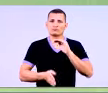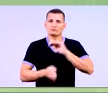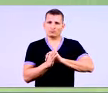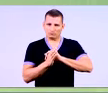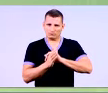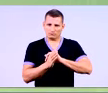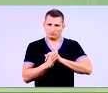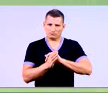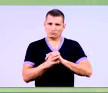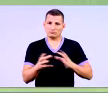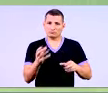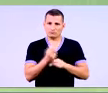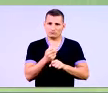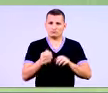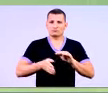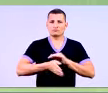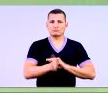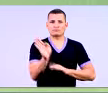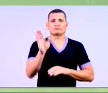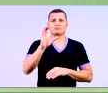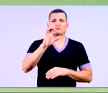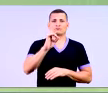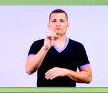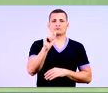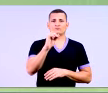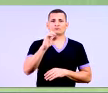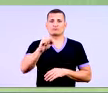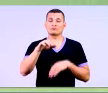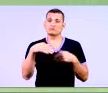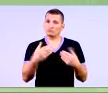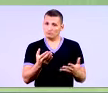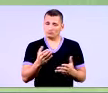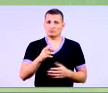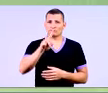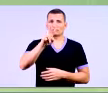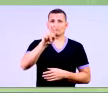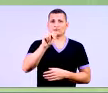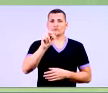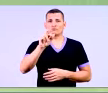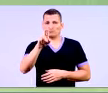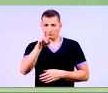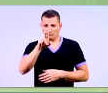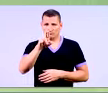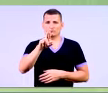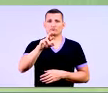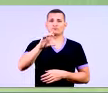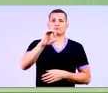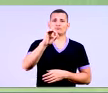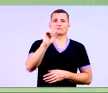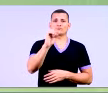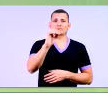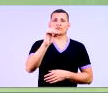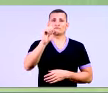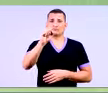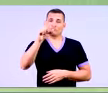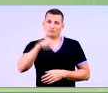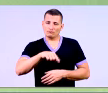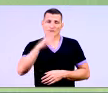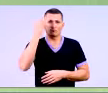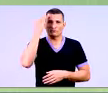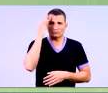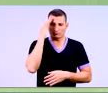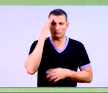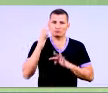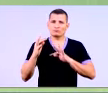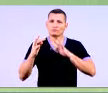saída então a idéia das variáveis e dos tipos de dados é justamente compreender que todos